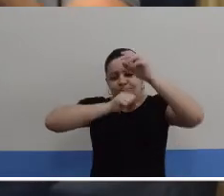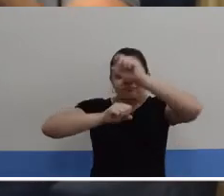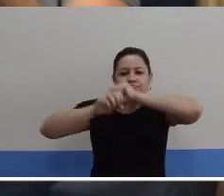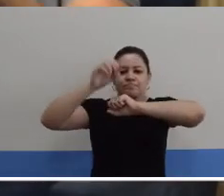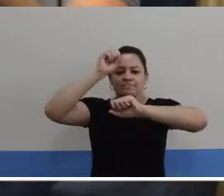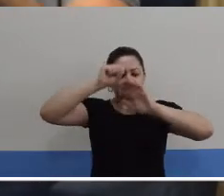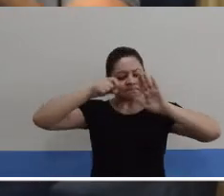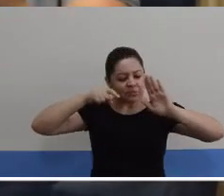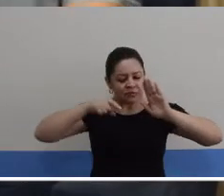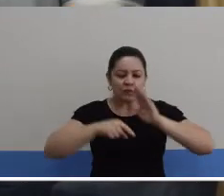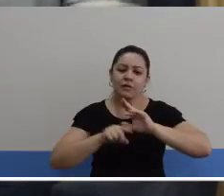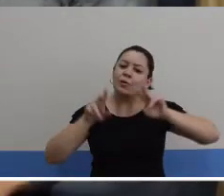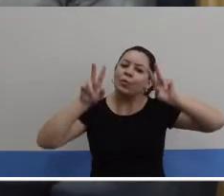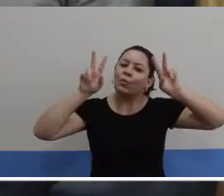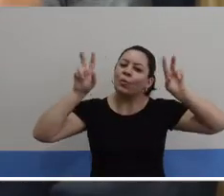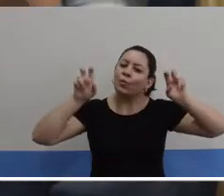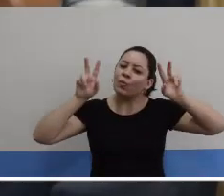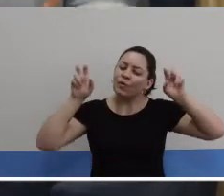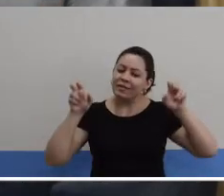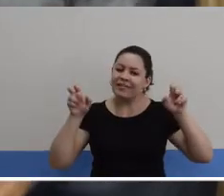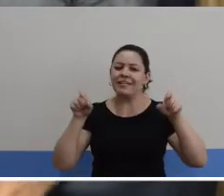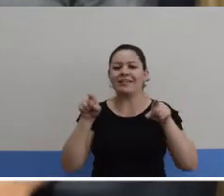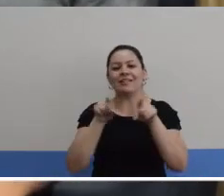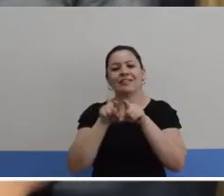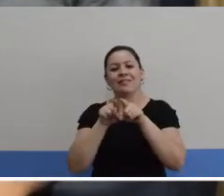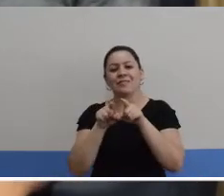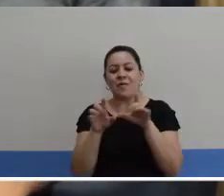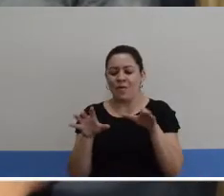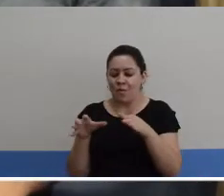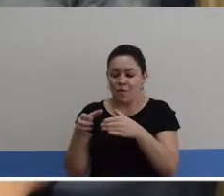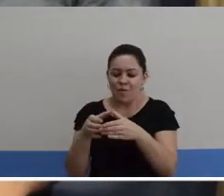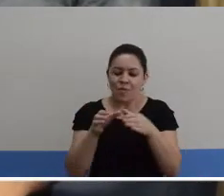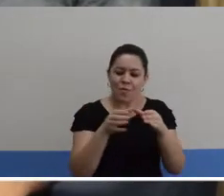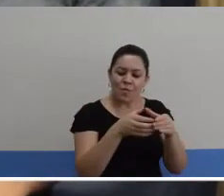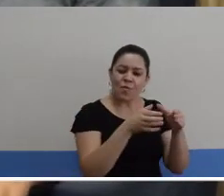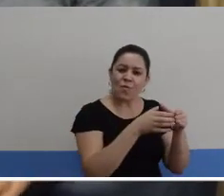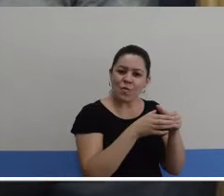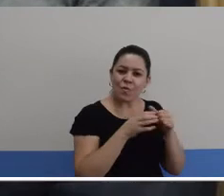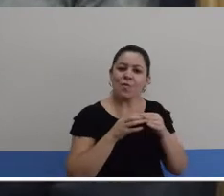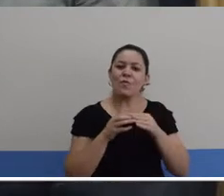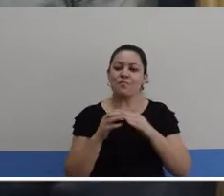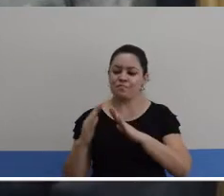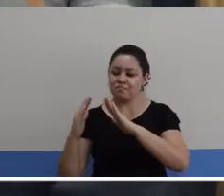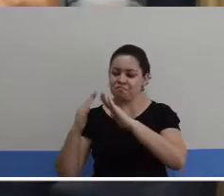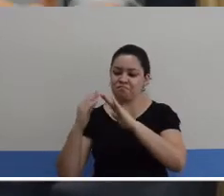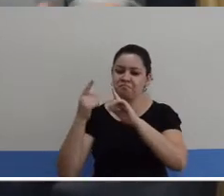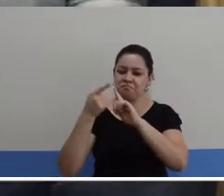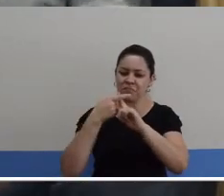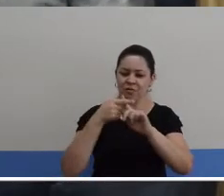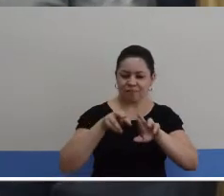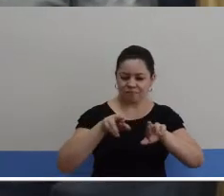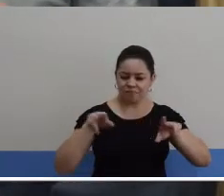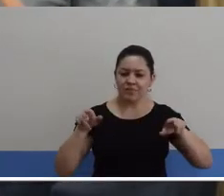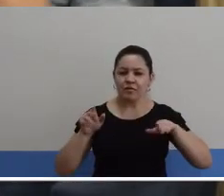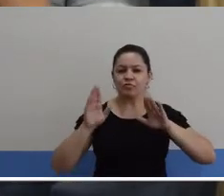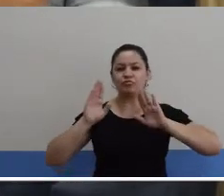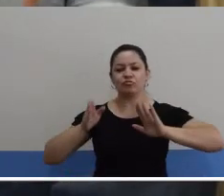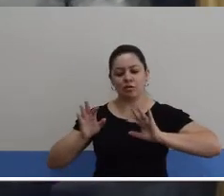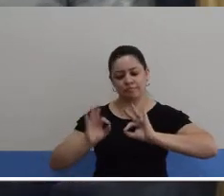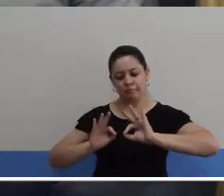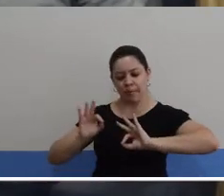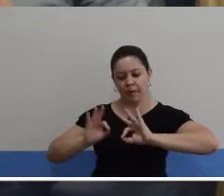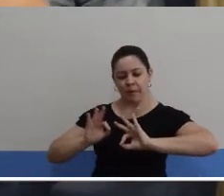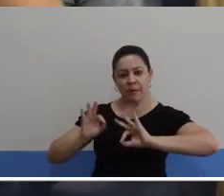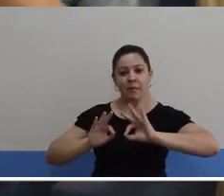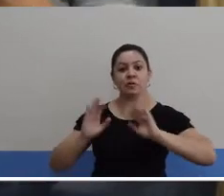que é este sínodo. Acolhemos também todas as equipes paroquiais que já estão se preparando, que já têm trabalhado,